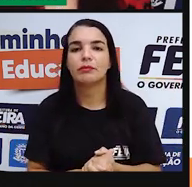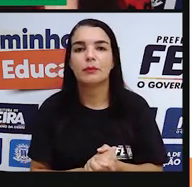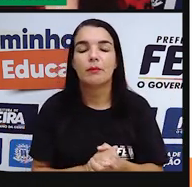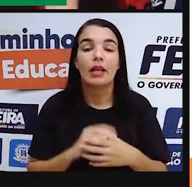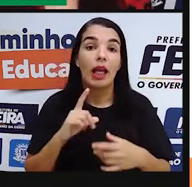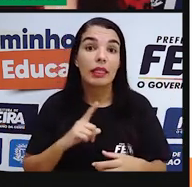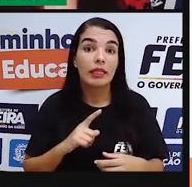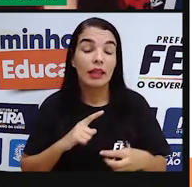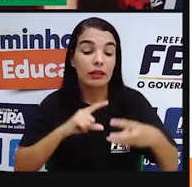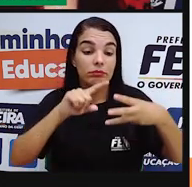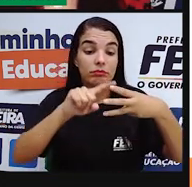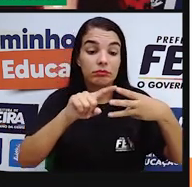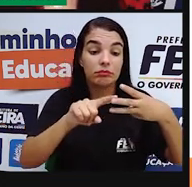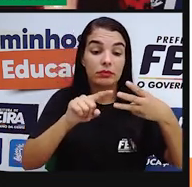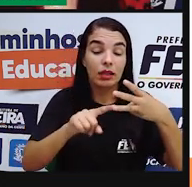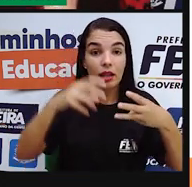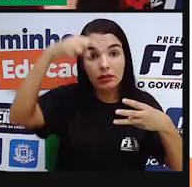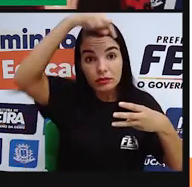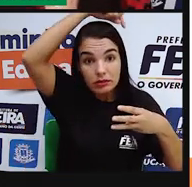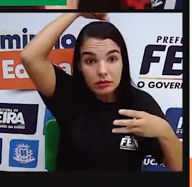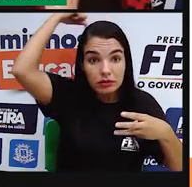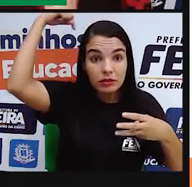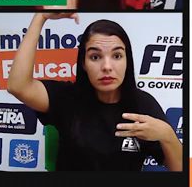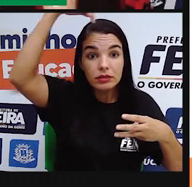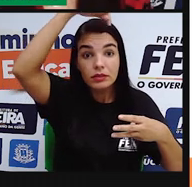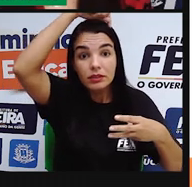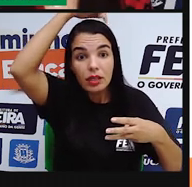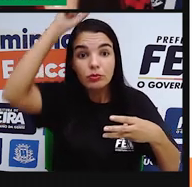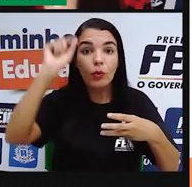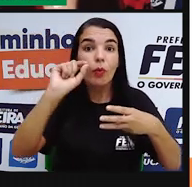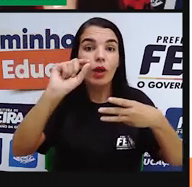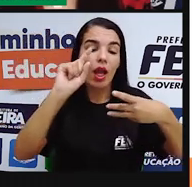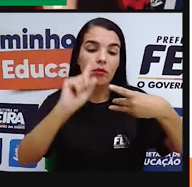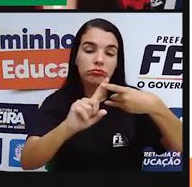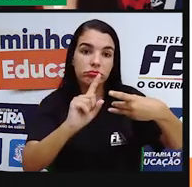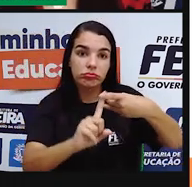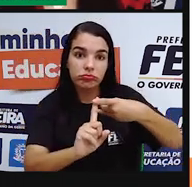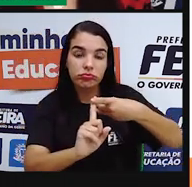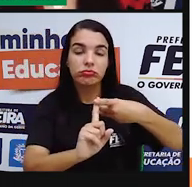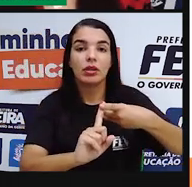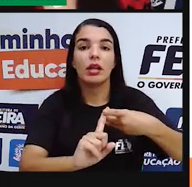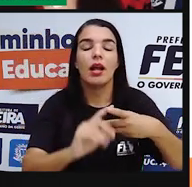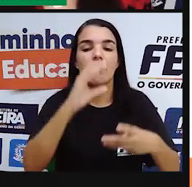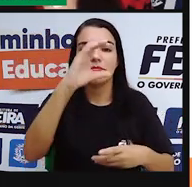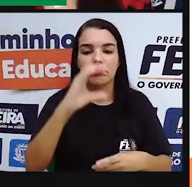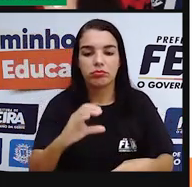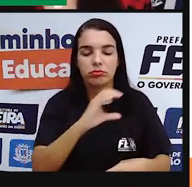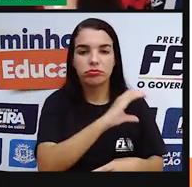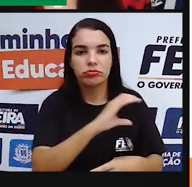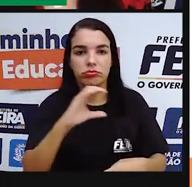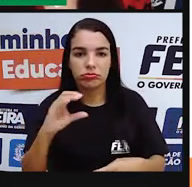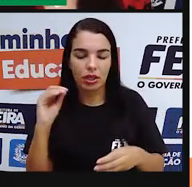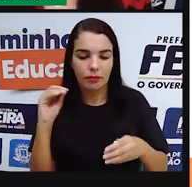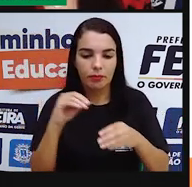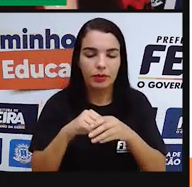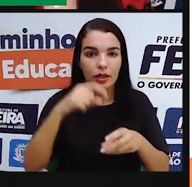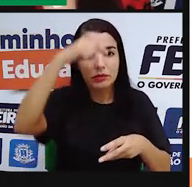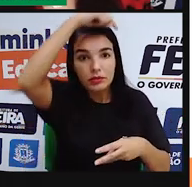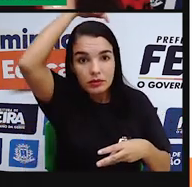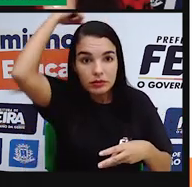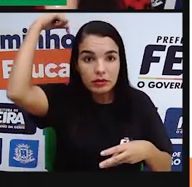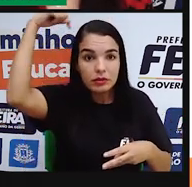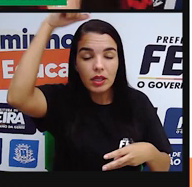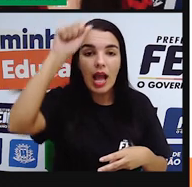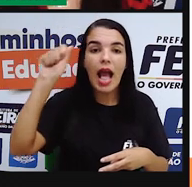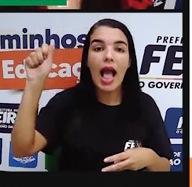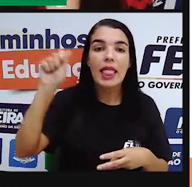comemoram três santos populares, que foram santos que foram introduzidos aí na festa pela igreja católica, que é o Santo Antônio,